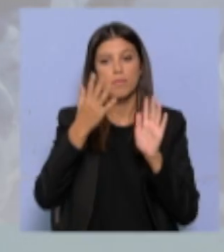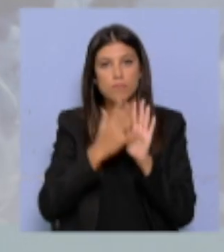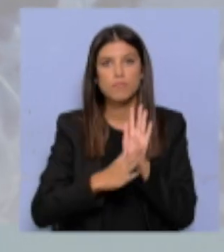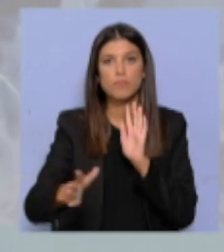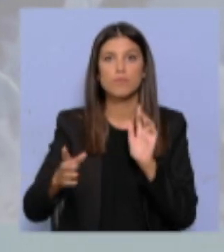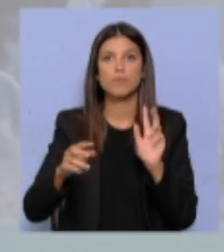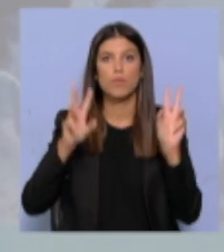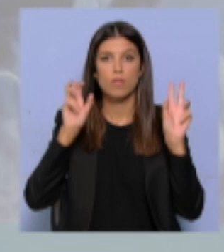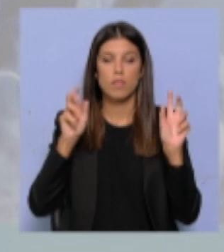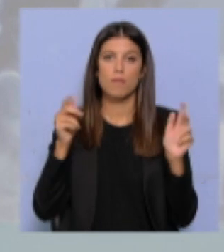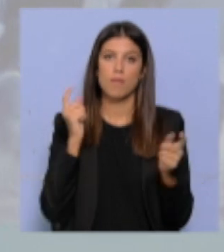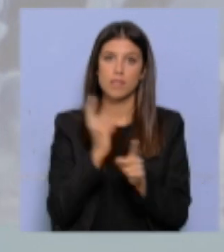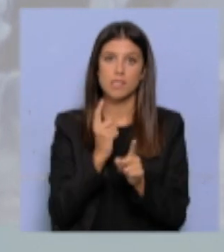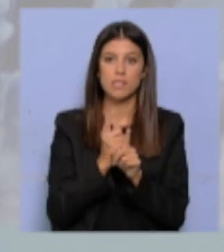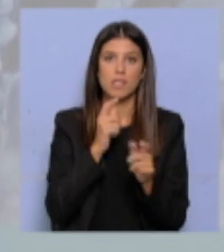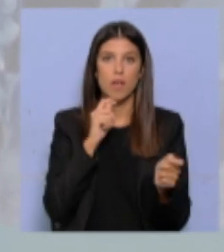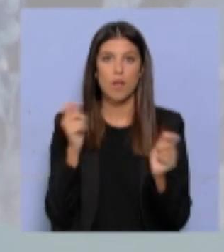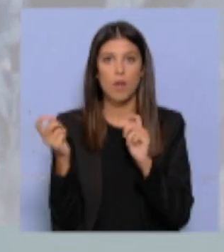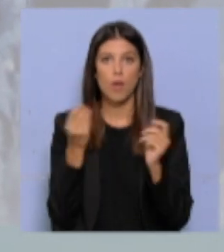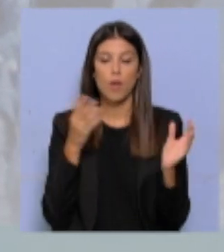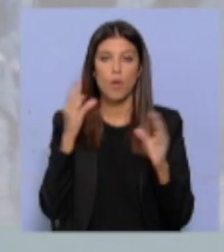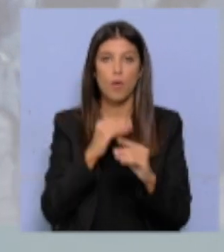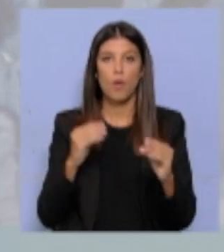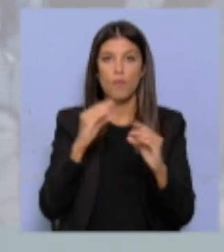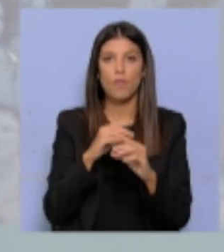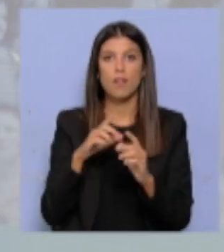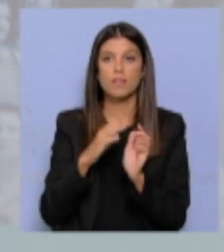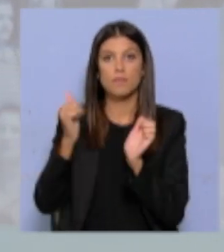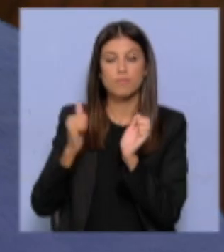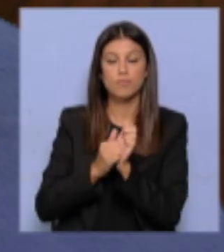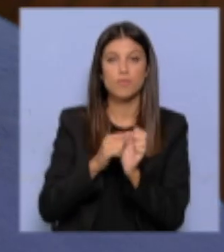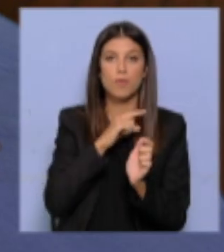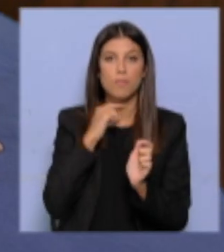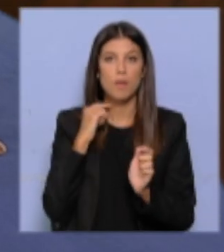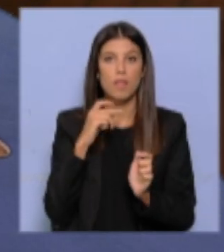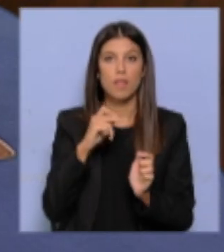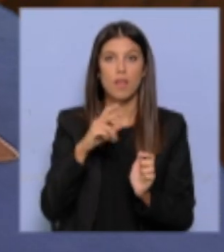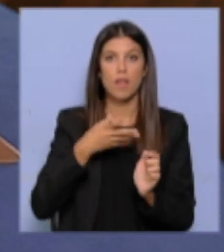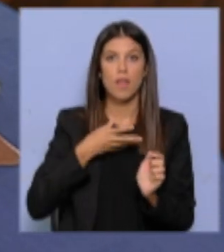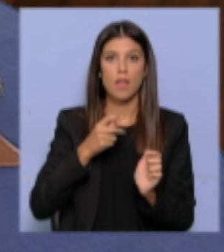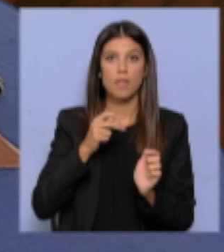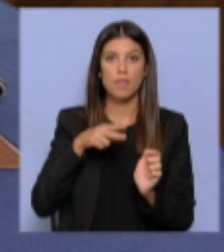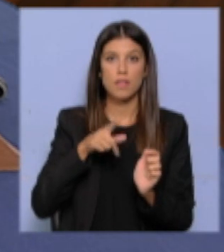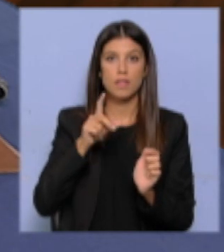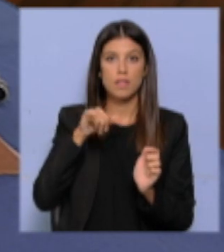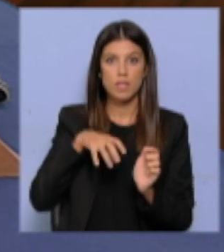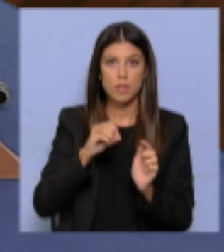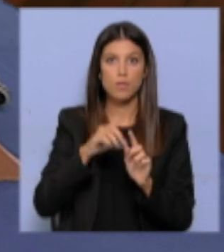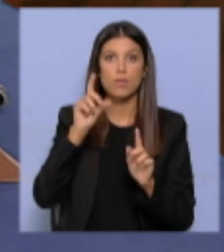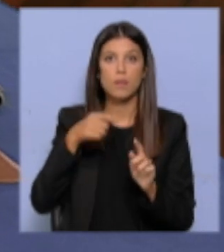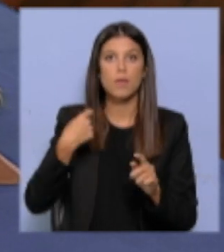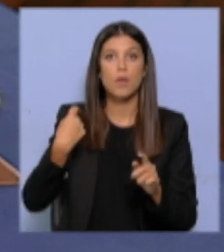Padre Adelino Ascenso, que pertence à Sociedade Missionária da Boa Nova e é também o presidente dos Institutos